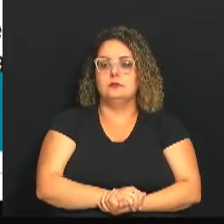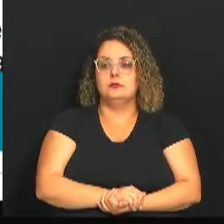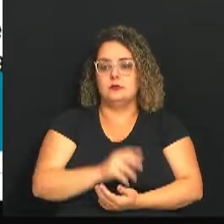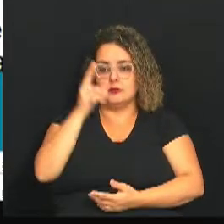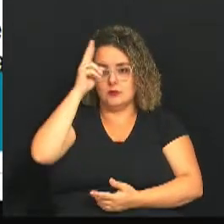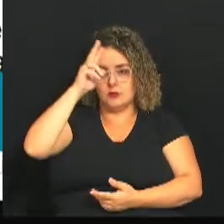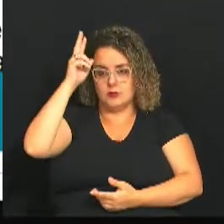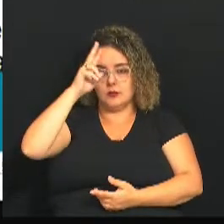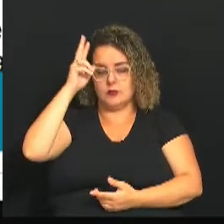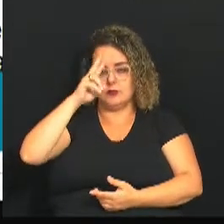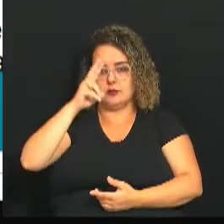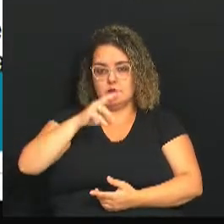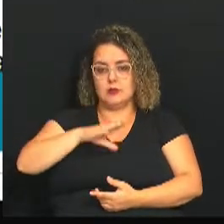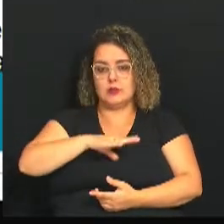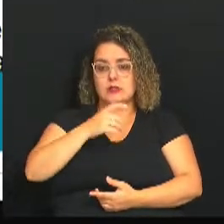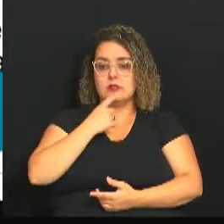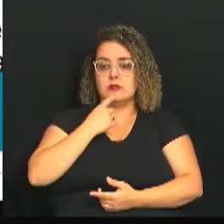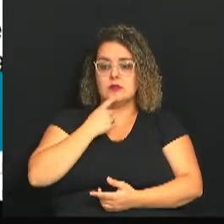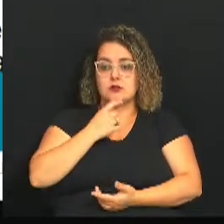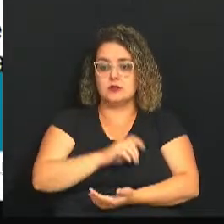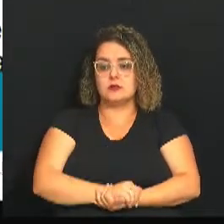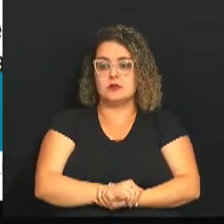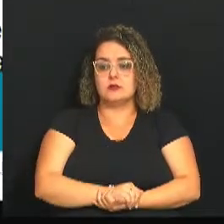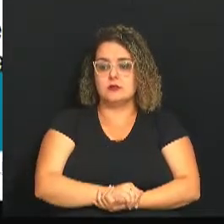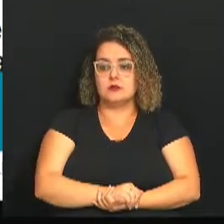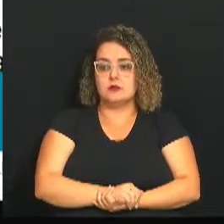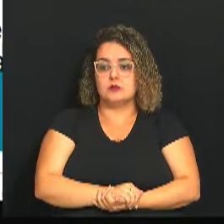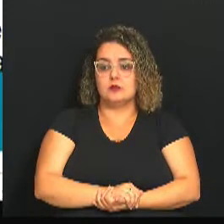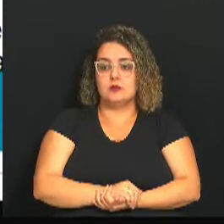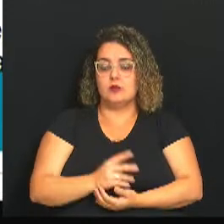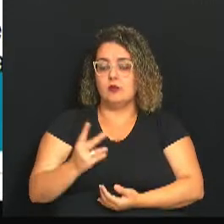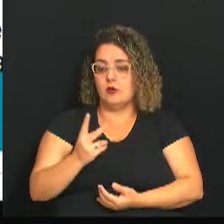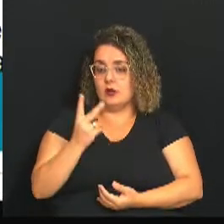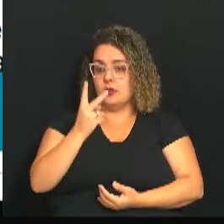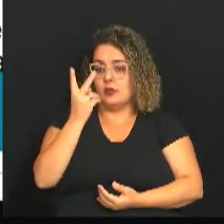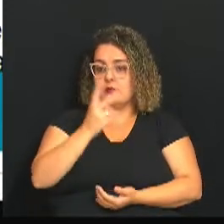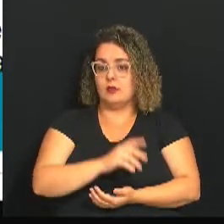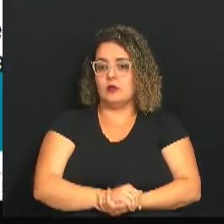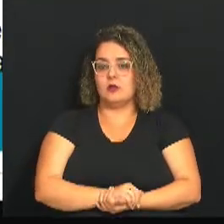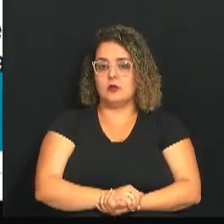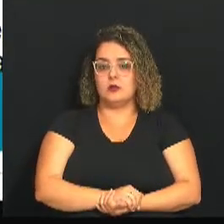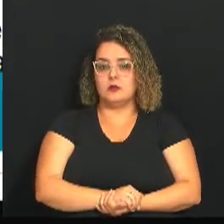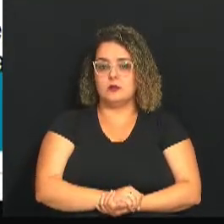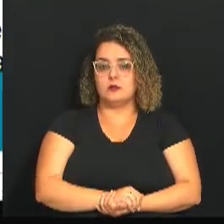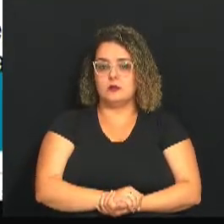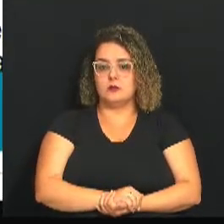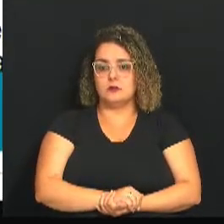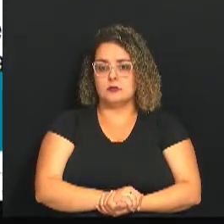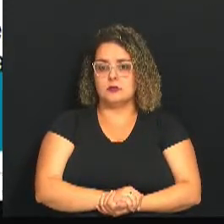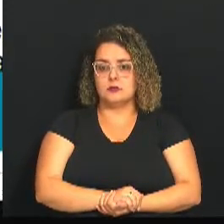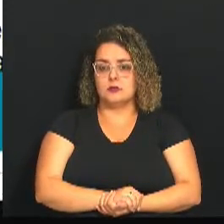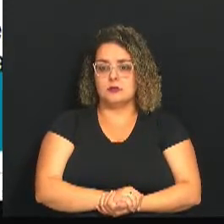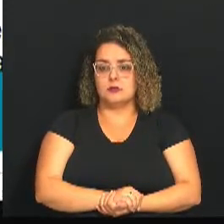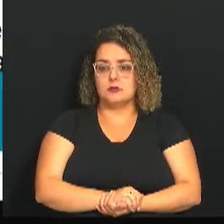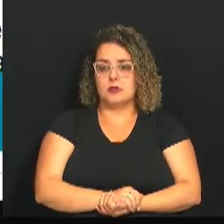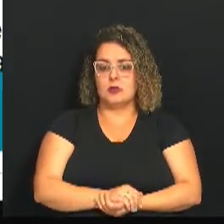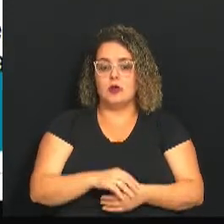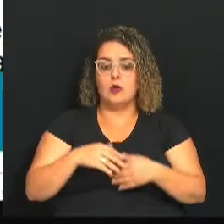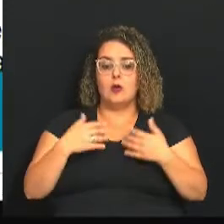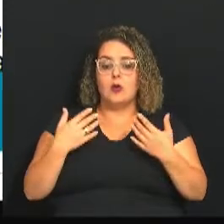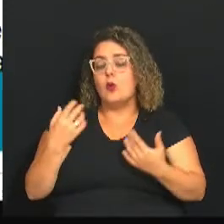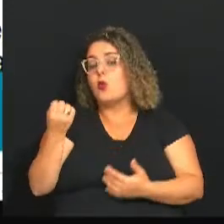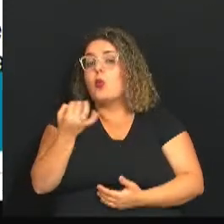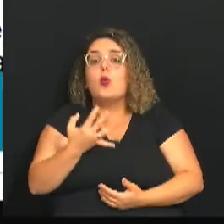para Campinas para determinar valores que digam qual o volume de chuva em 24 horas